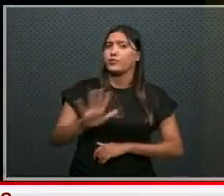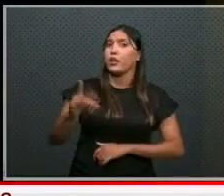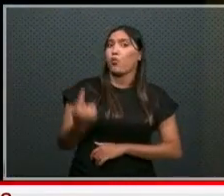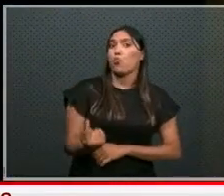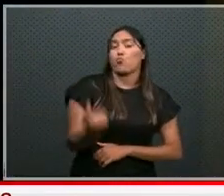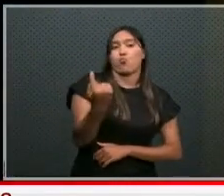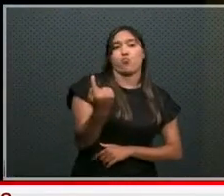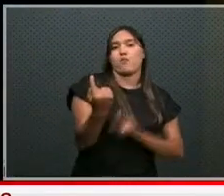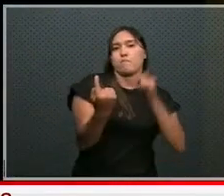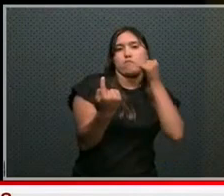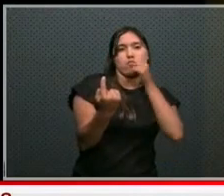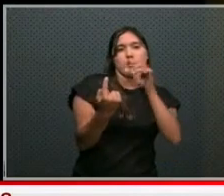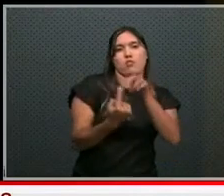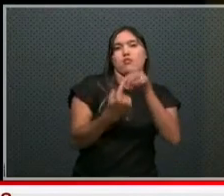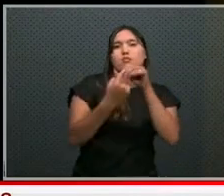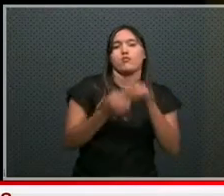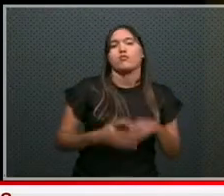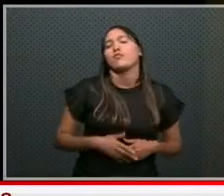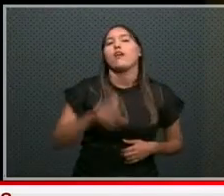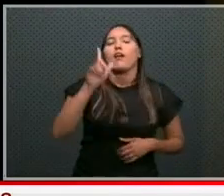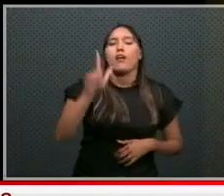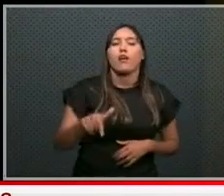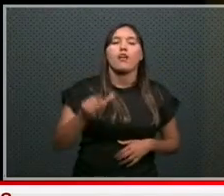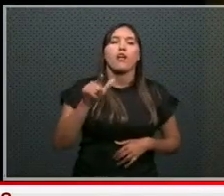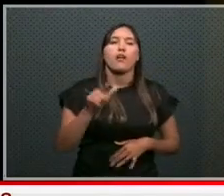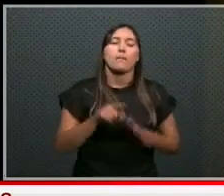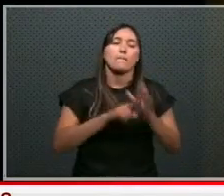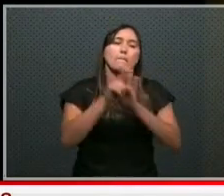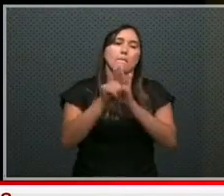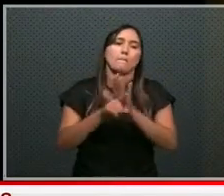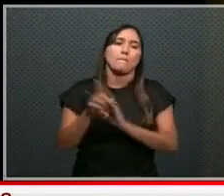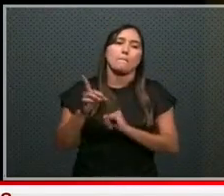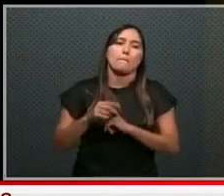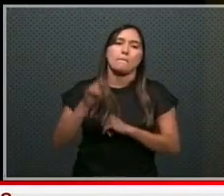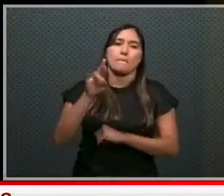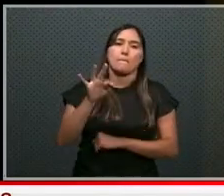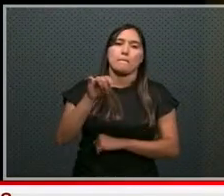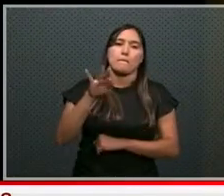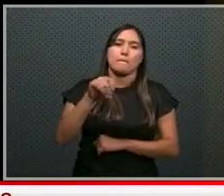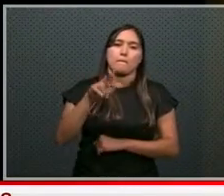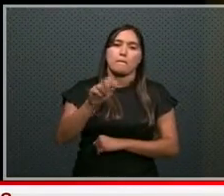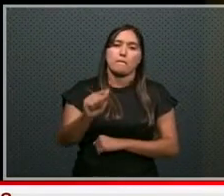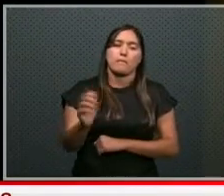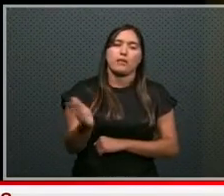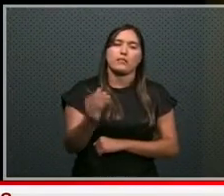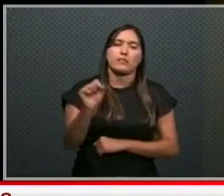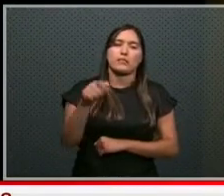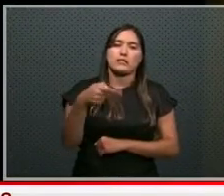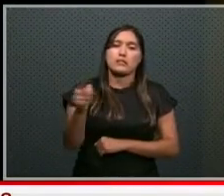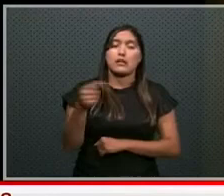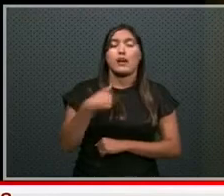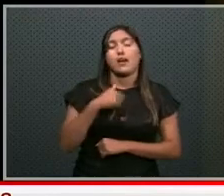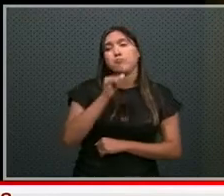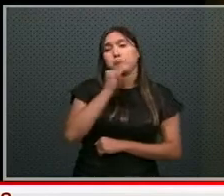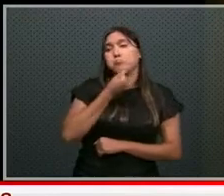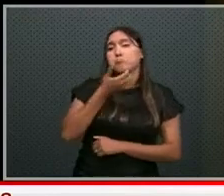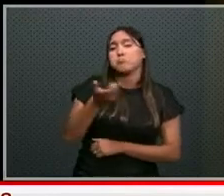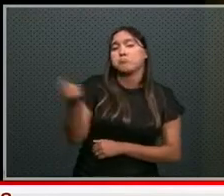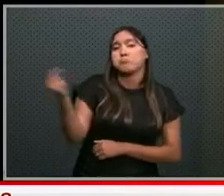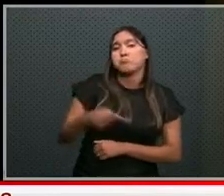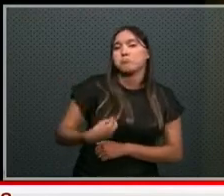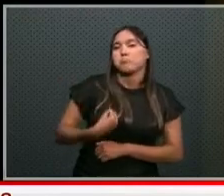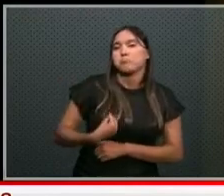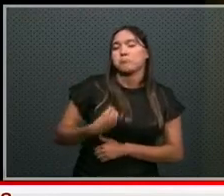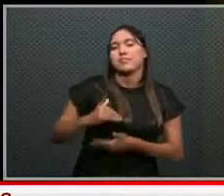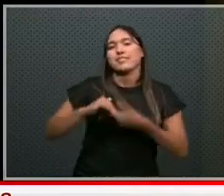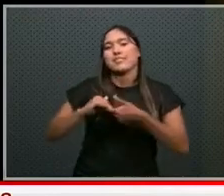foi mulher que é a pesquisadora doutora Tatiana saque inclusive Sinto Falta Dela hoje aqui queria muito poder